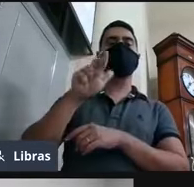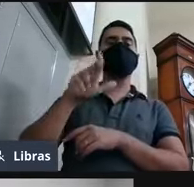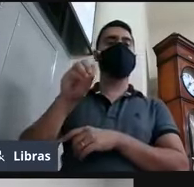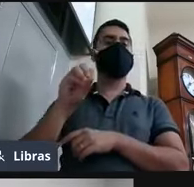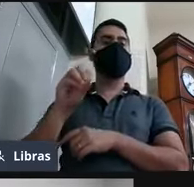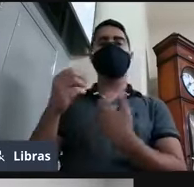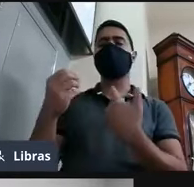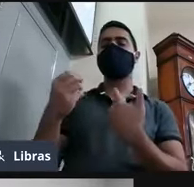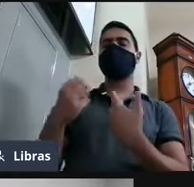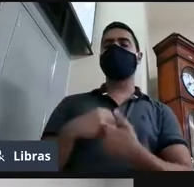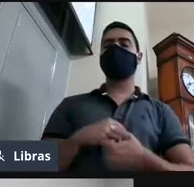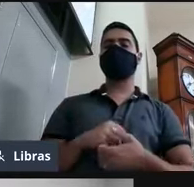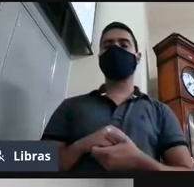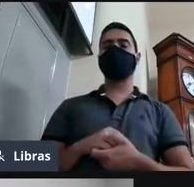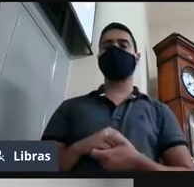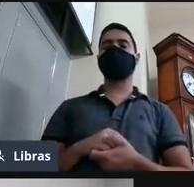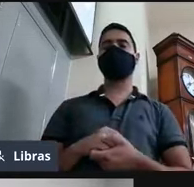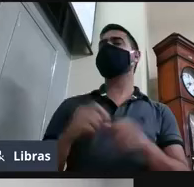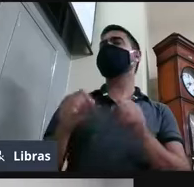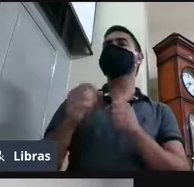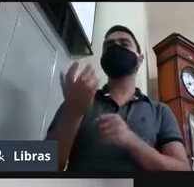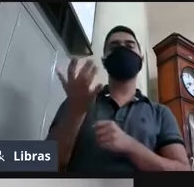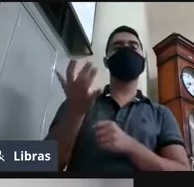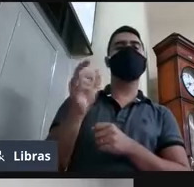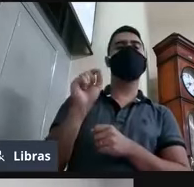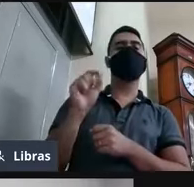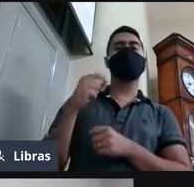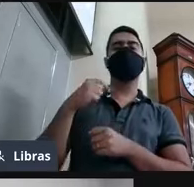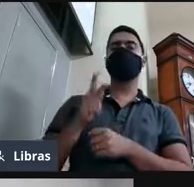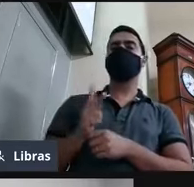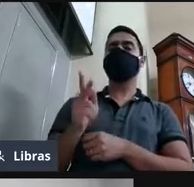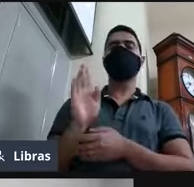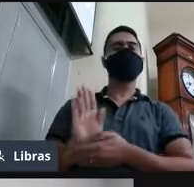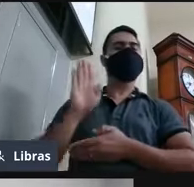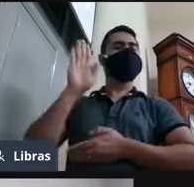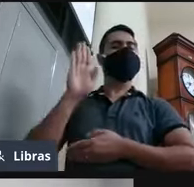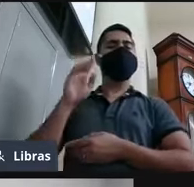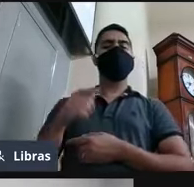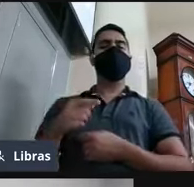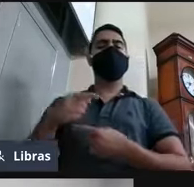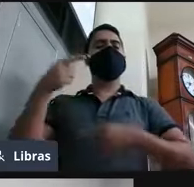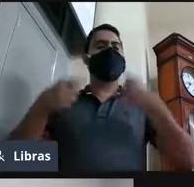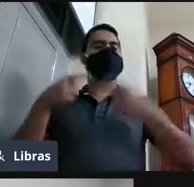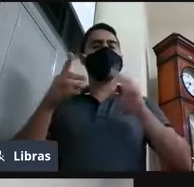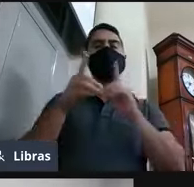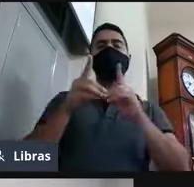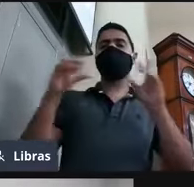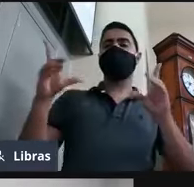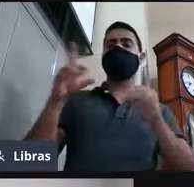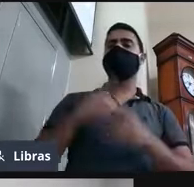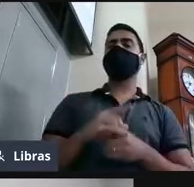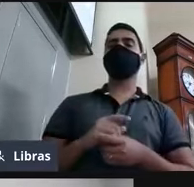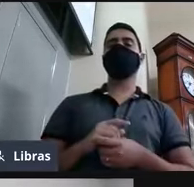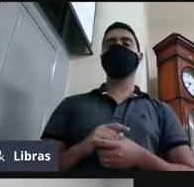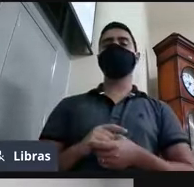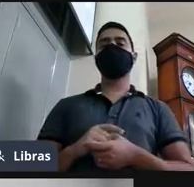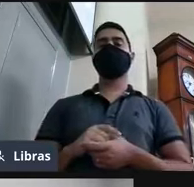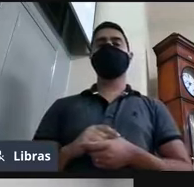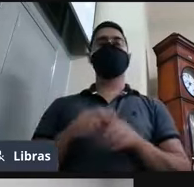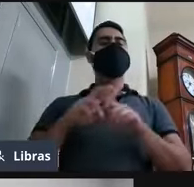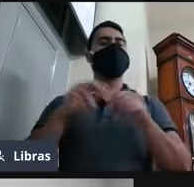forma que faz a gente querer cada vez mais estar dentro de uma política democrática, republicana. Então, eu